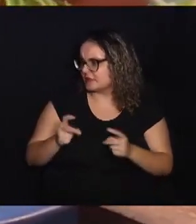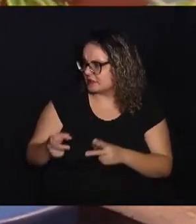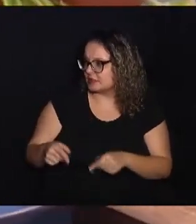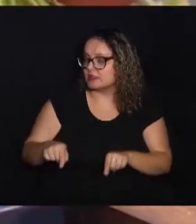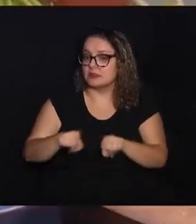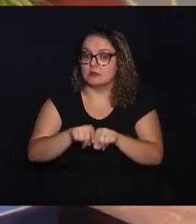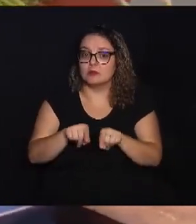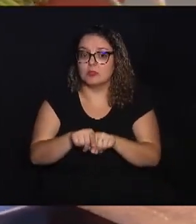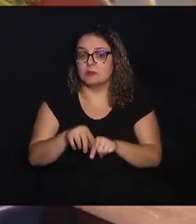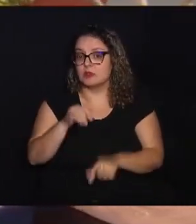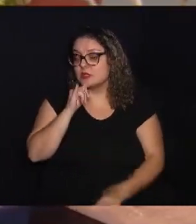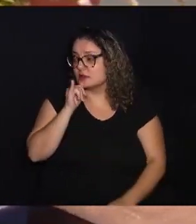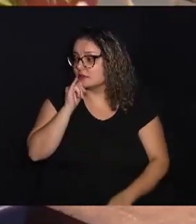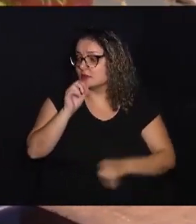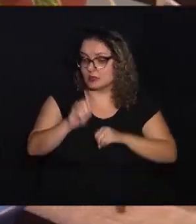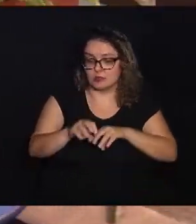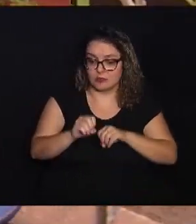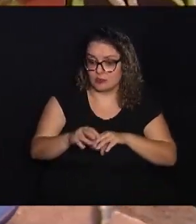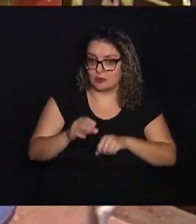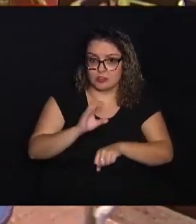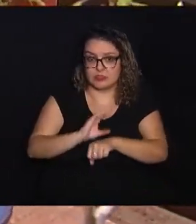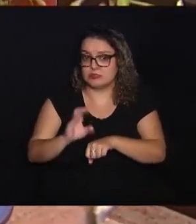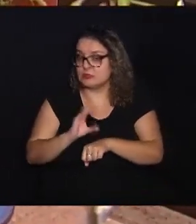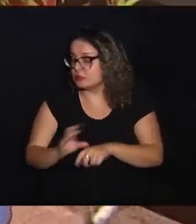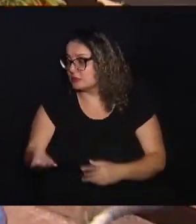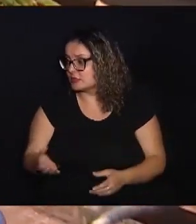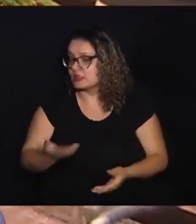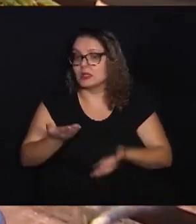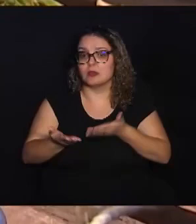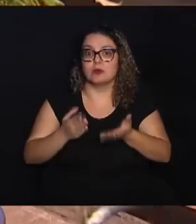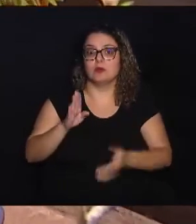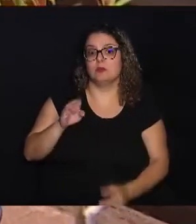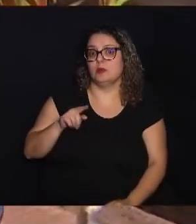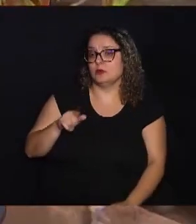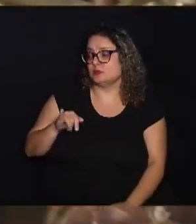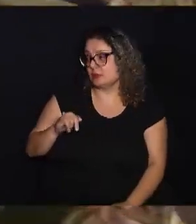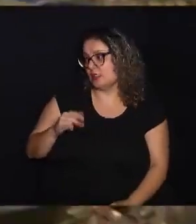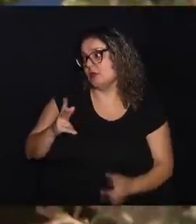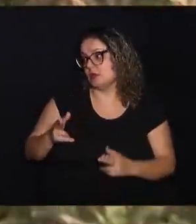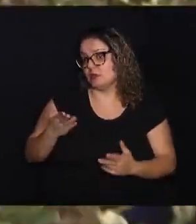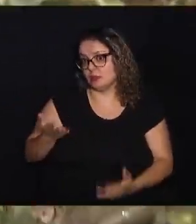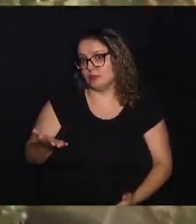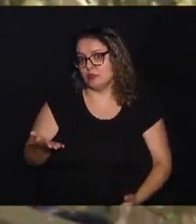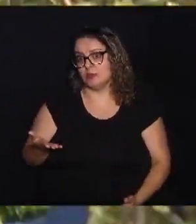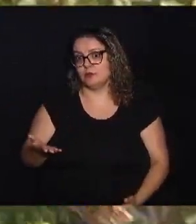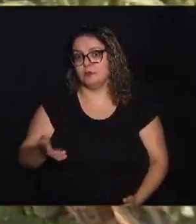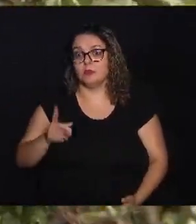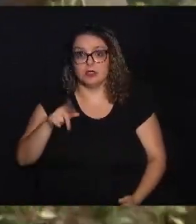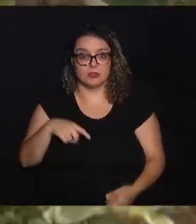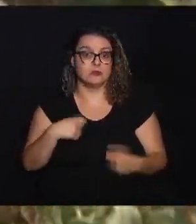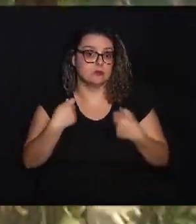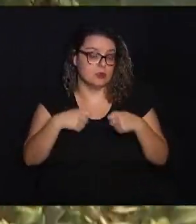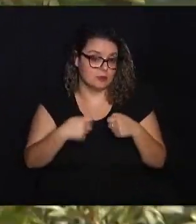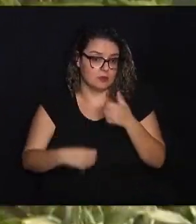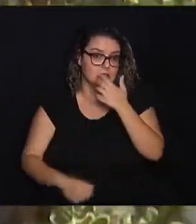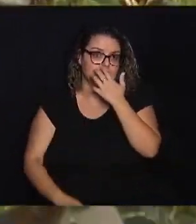também, por exemplo, cursos para quem quer cuidar tão bem do bonsai quanto você? Então, isso aí foi uma